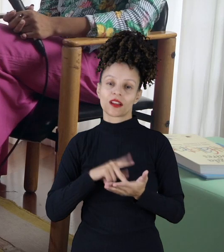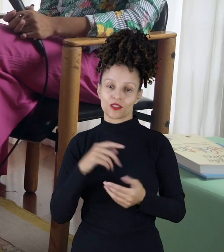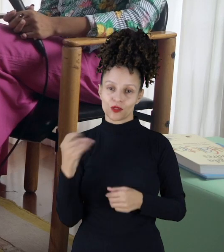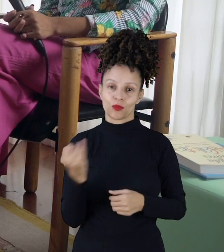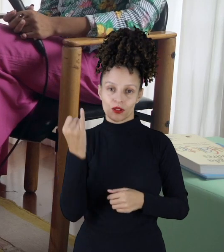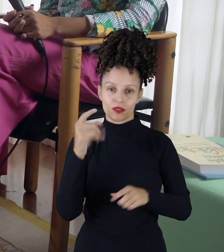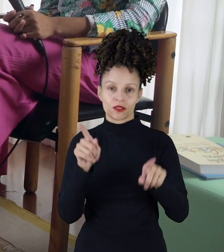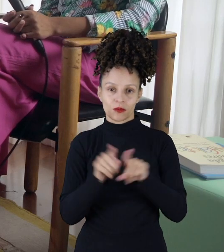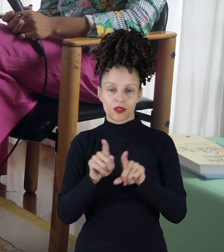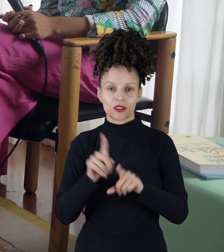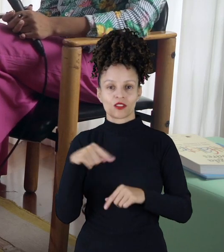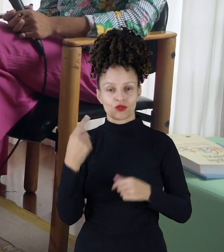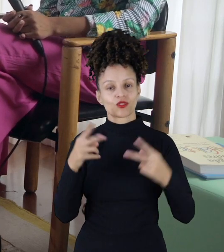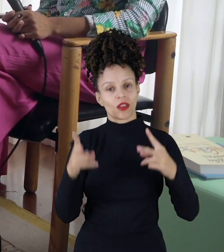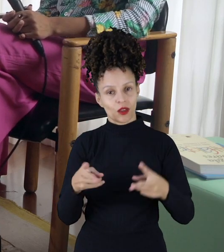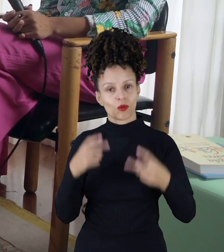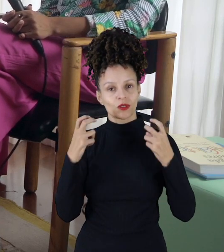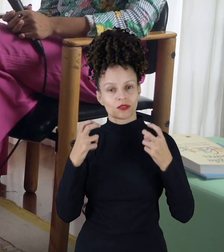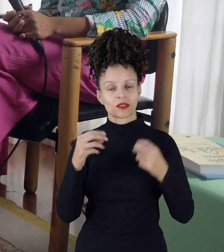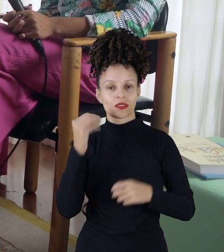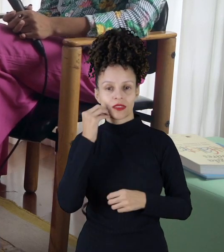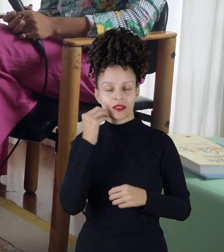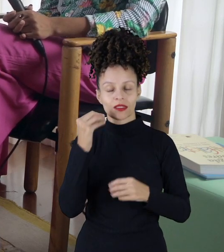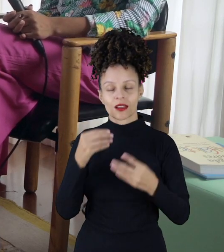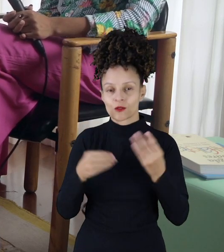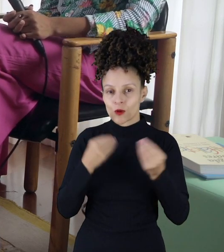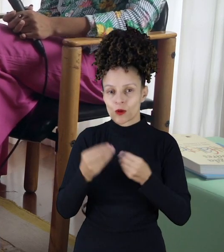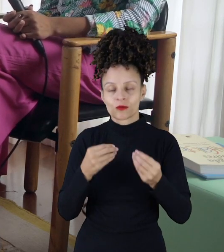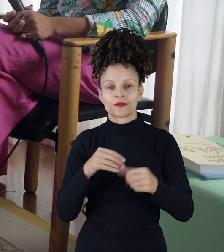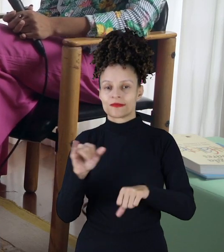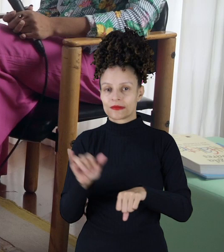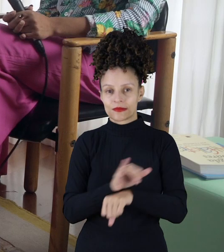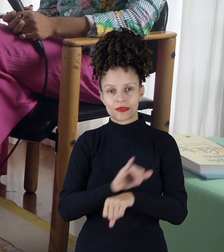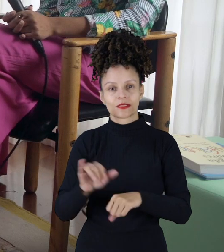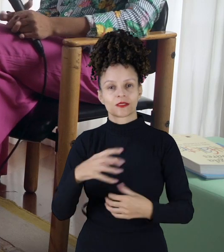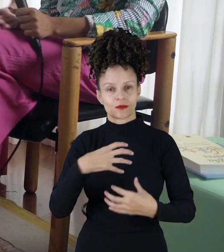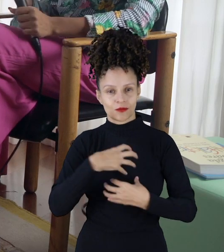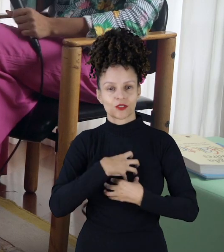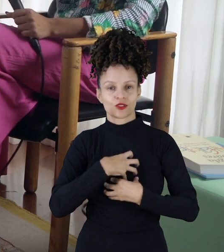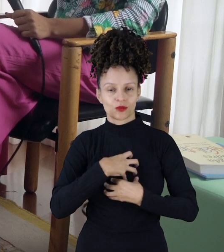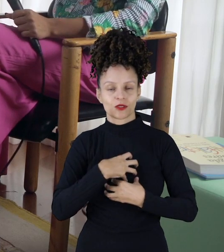que são, na verdade, importantes também, da gente reconhecê-los e tentar direcionar